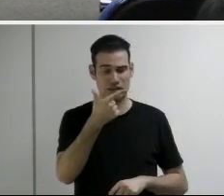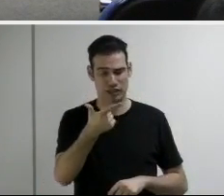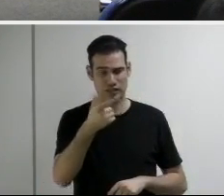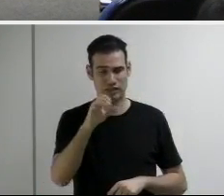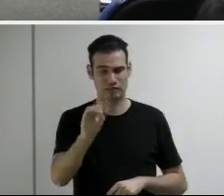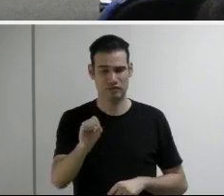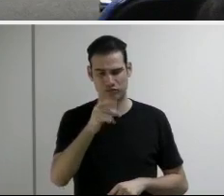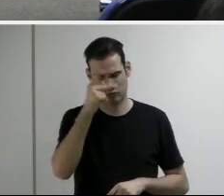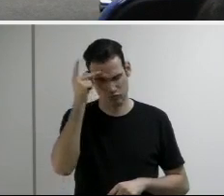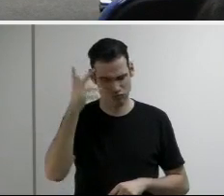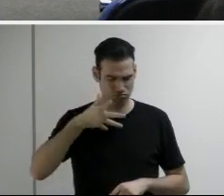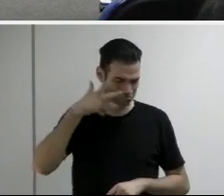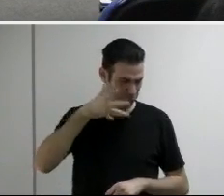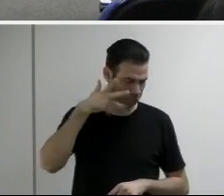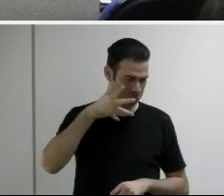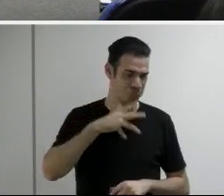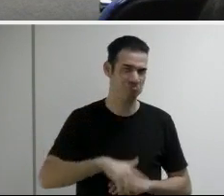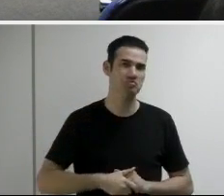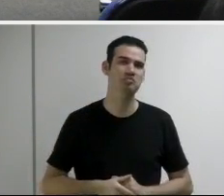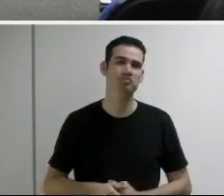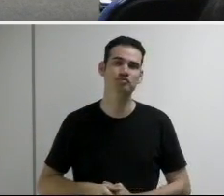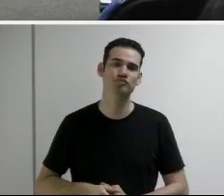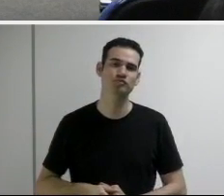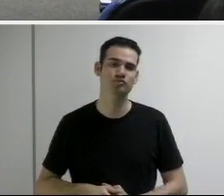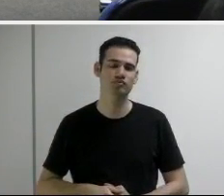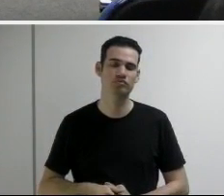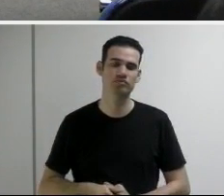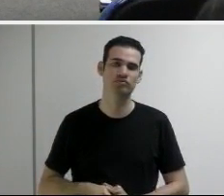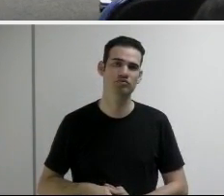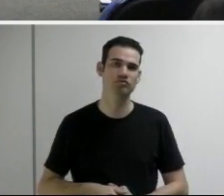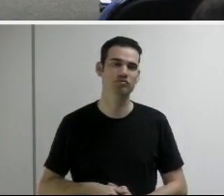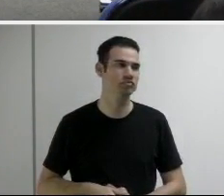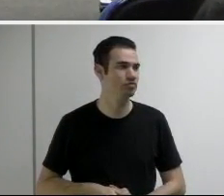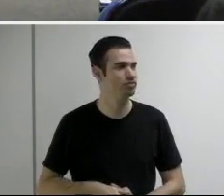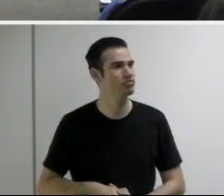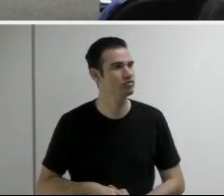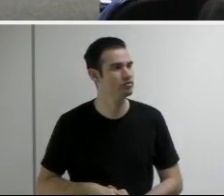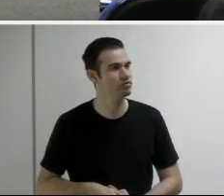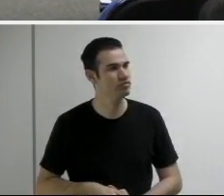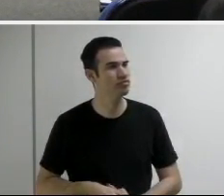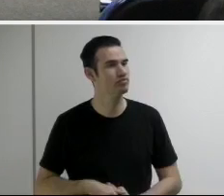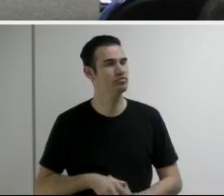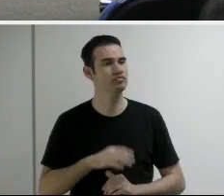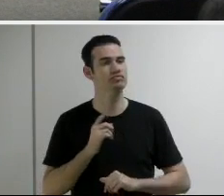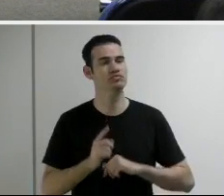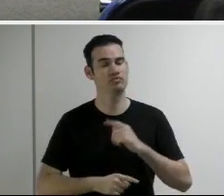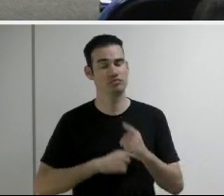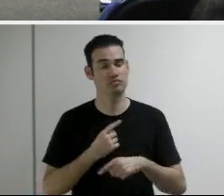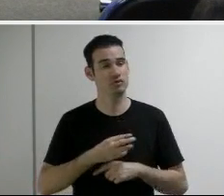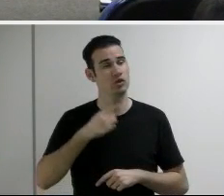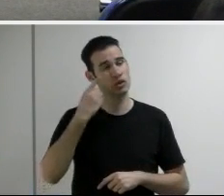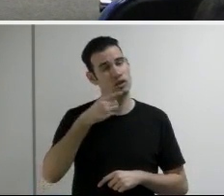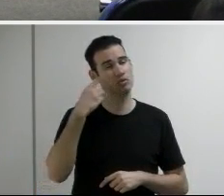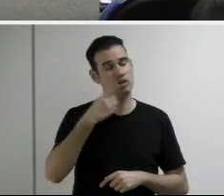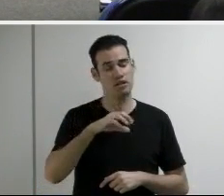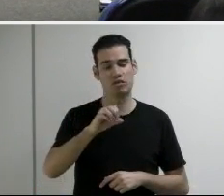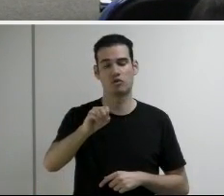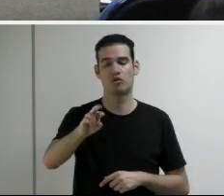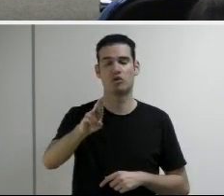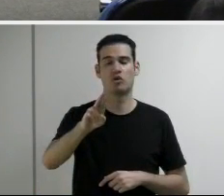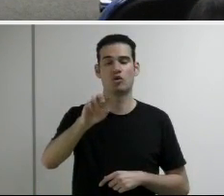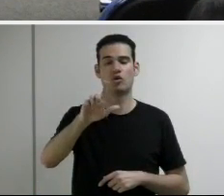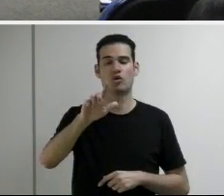Depois disso, o substitutivo foi circulado extraoficialmente pelo deputado Orlando Silva a um